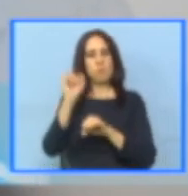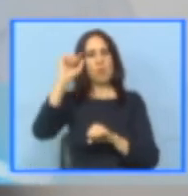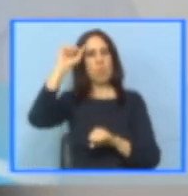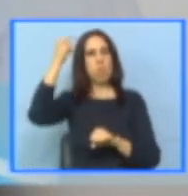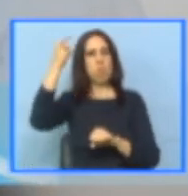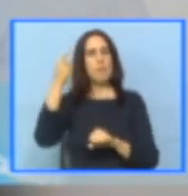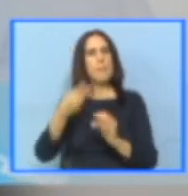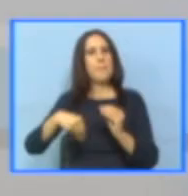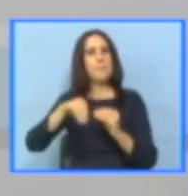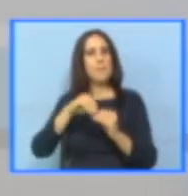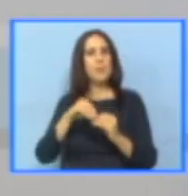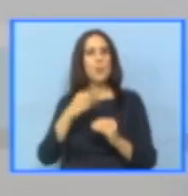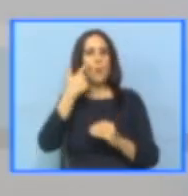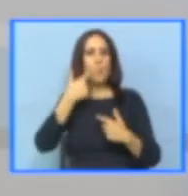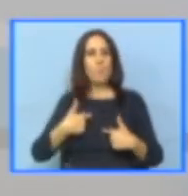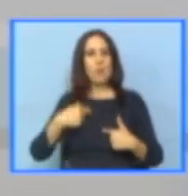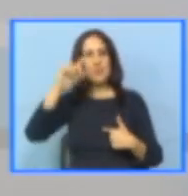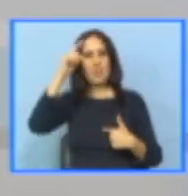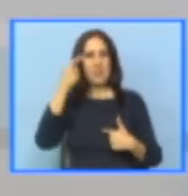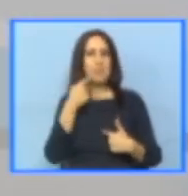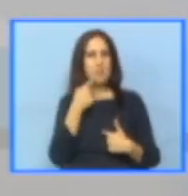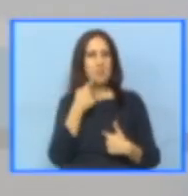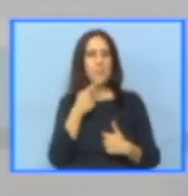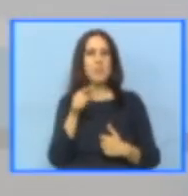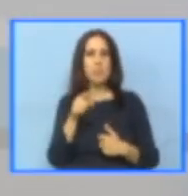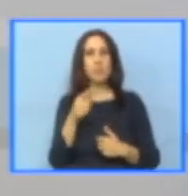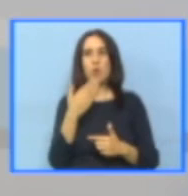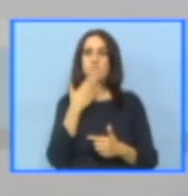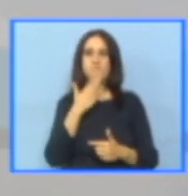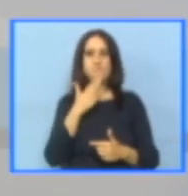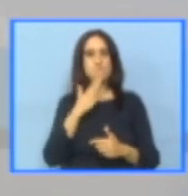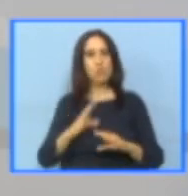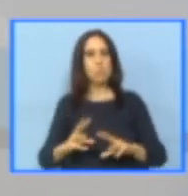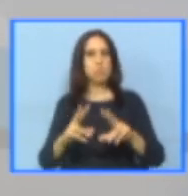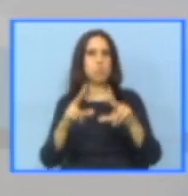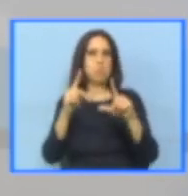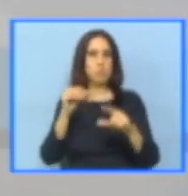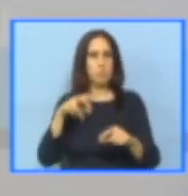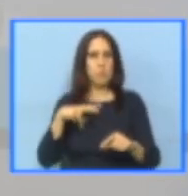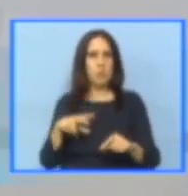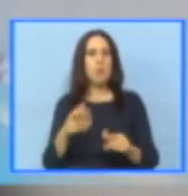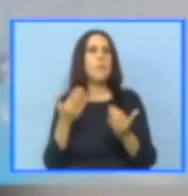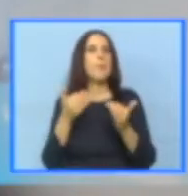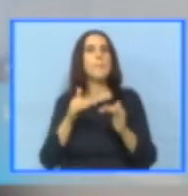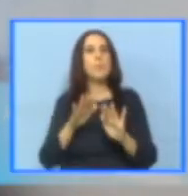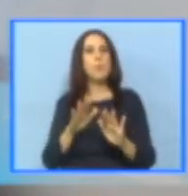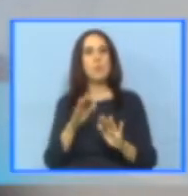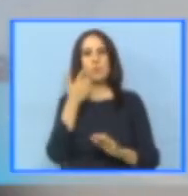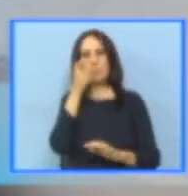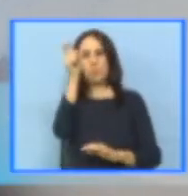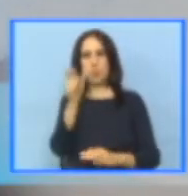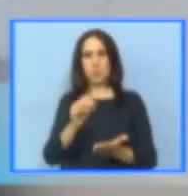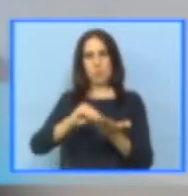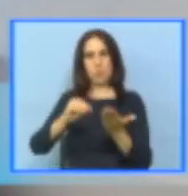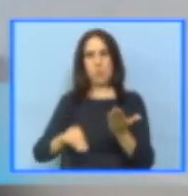mas também habilitações humanas, digamos assim. E isso já é um progresso que se tem feito em Portugal. No entanto, contratam uma pessoa